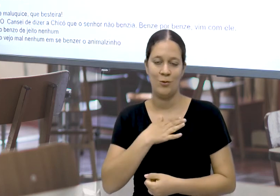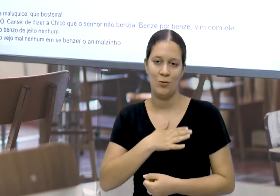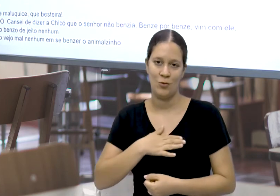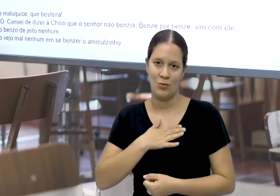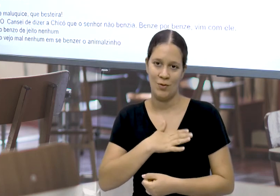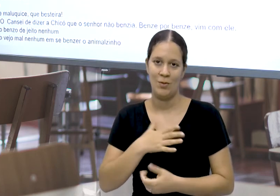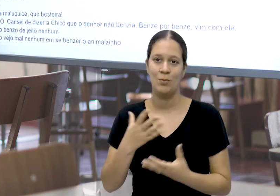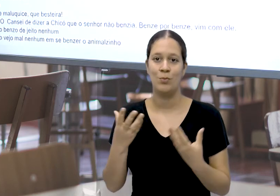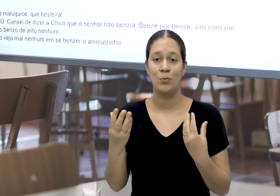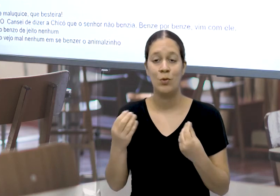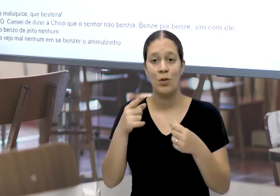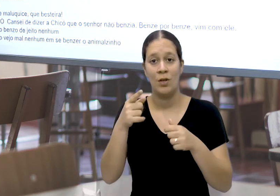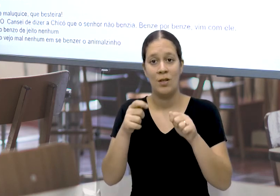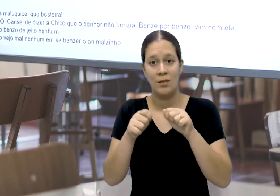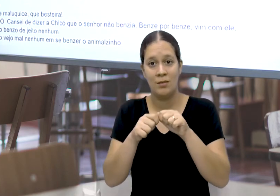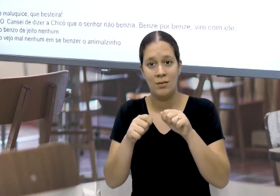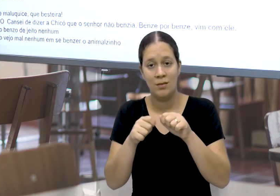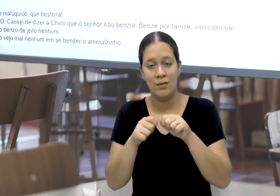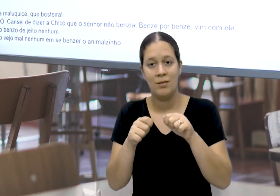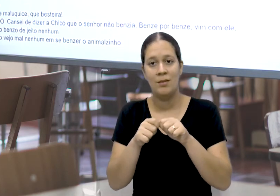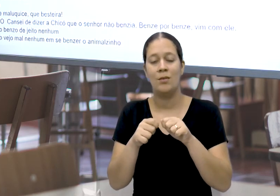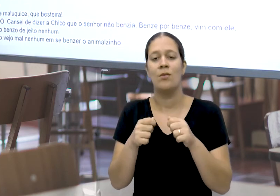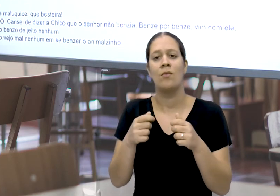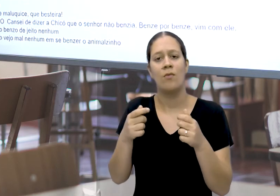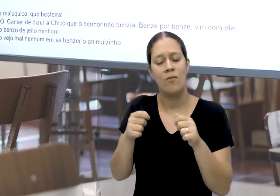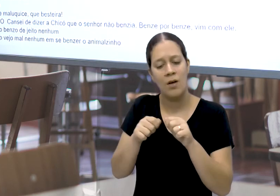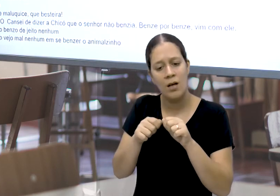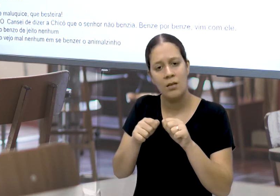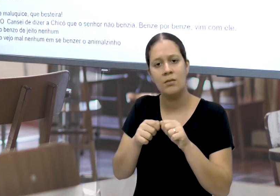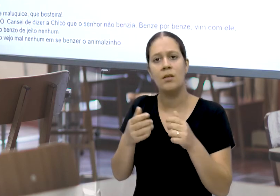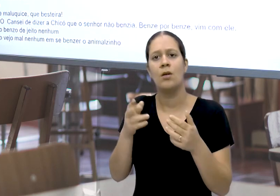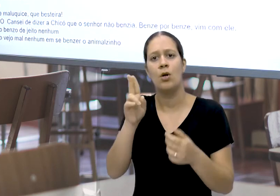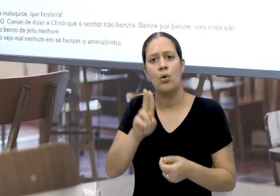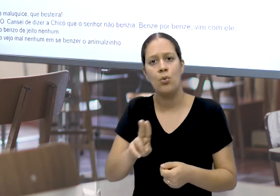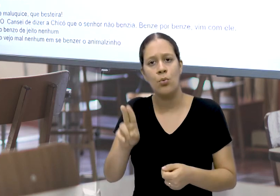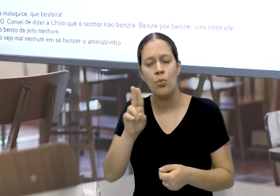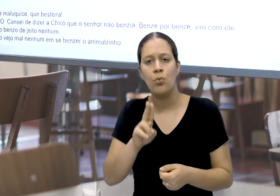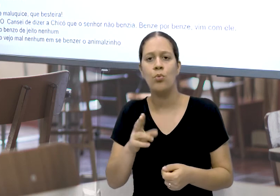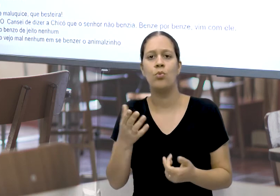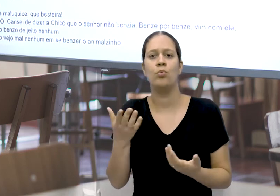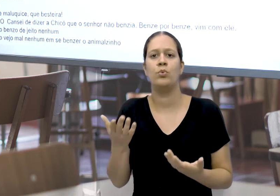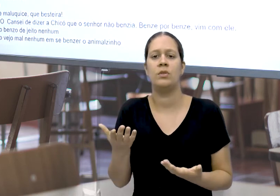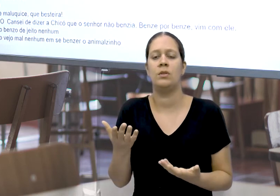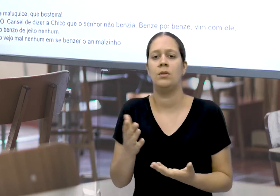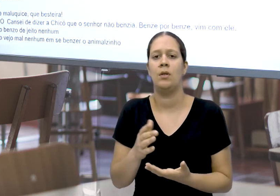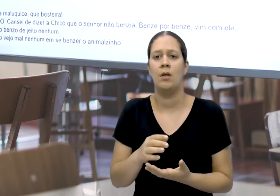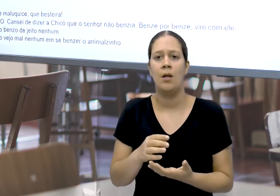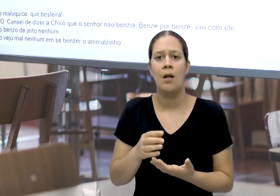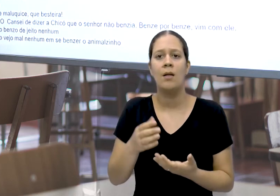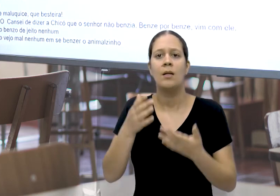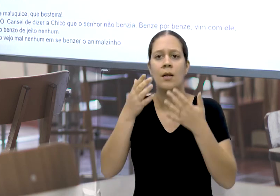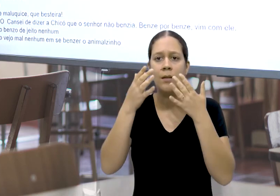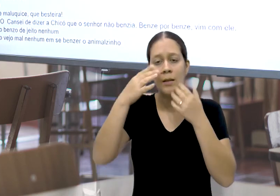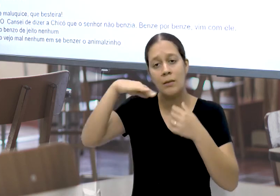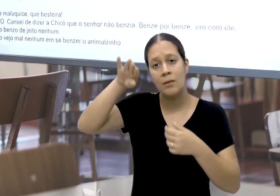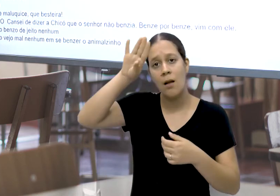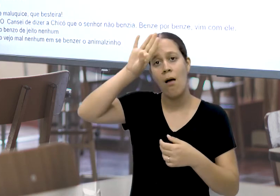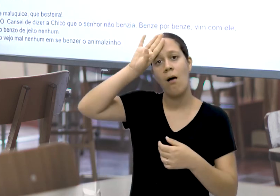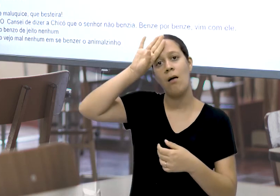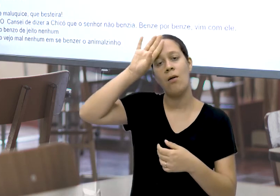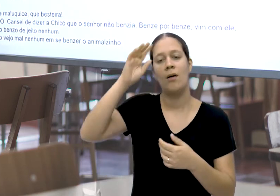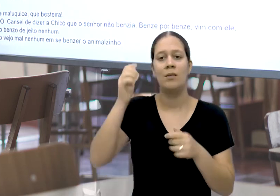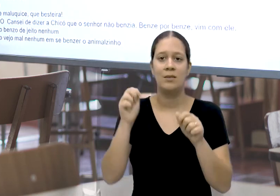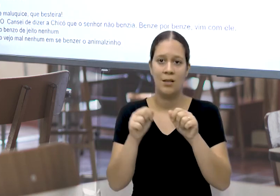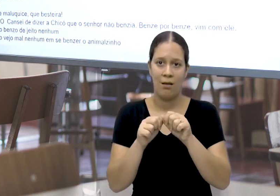gostar muito. Quando fizerem isso, coloca essa pontuação, essa entonação, esse sentimento. Tem que representar, tem que dramatizar,